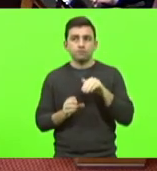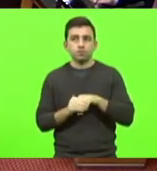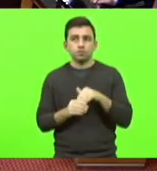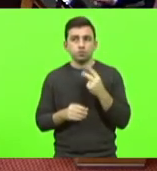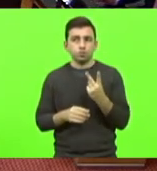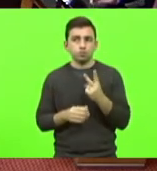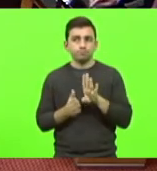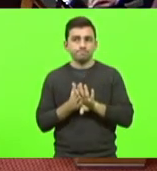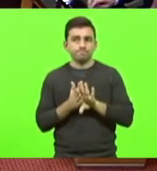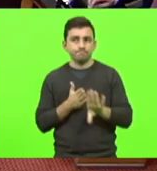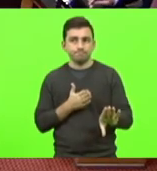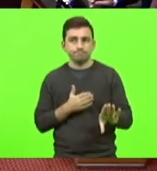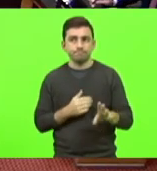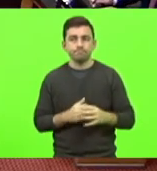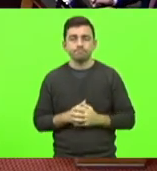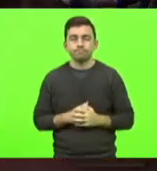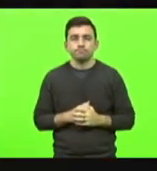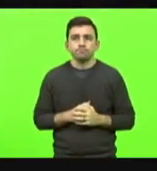rejeita